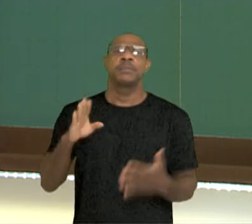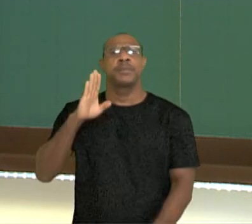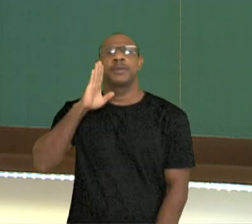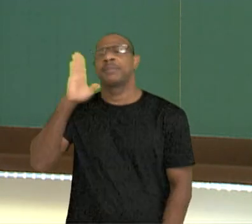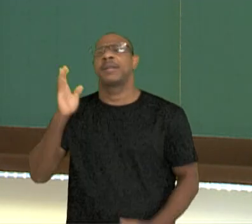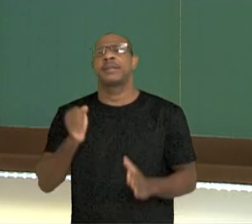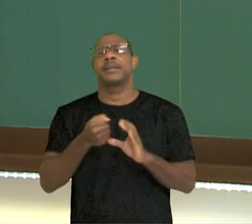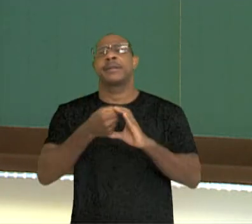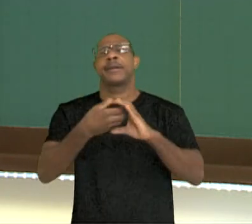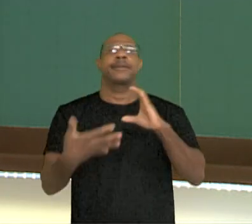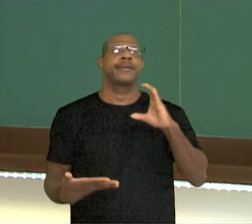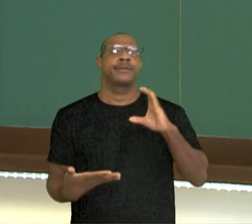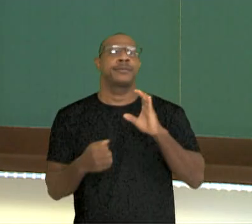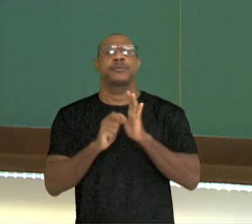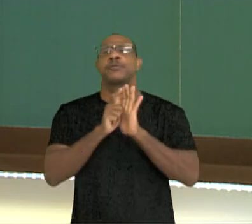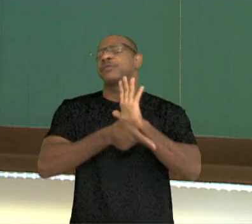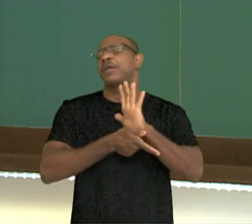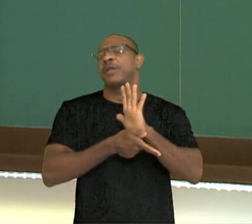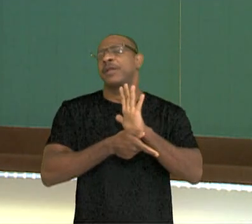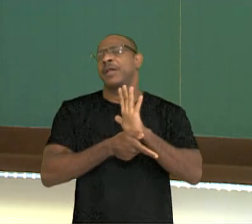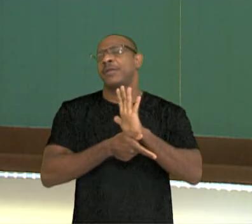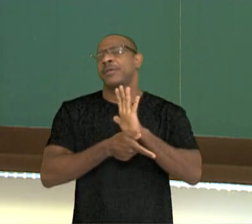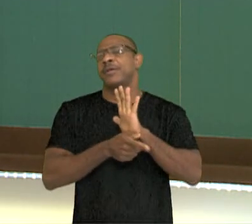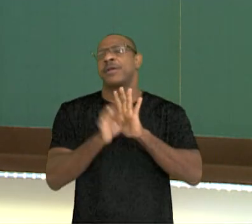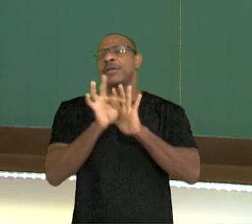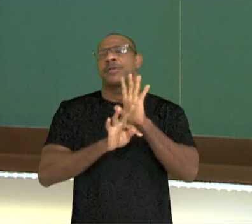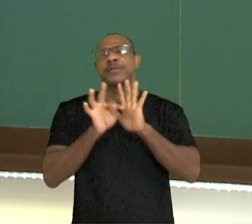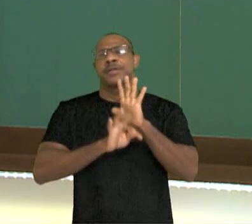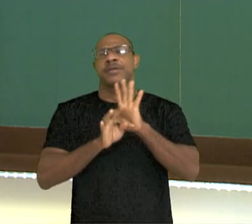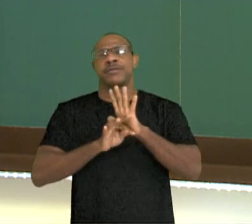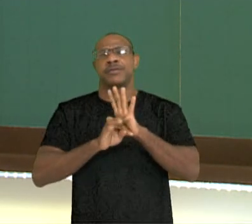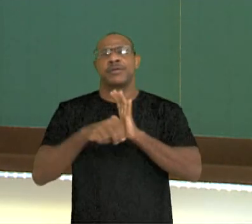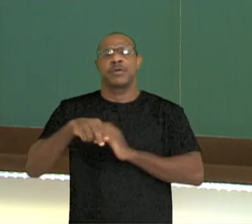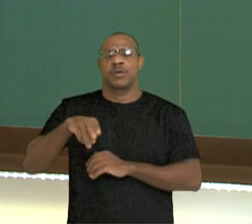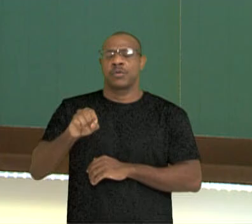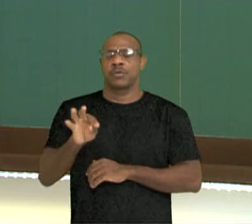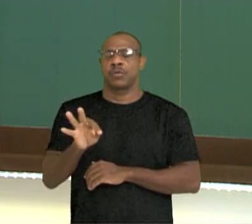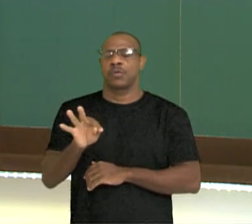principais características do gênero textual notícia?